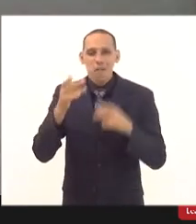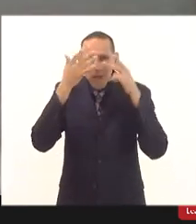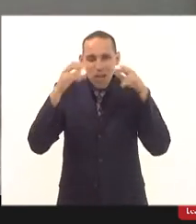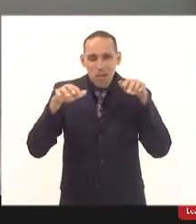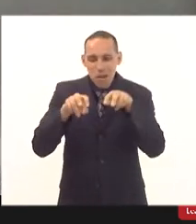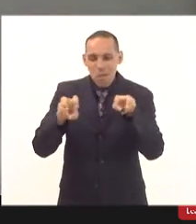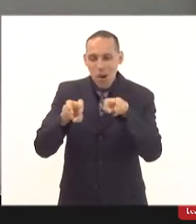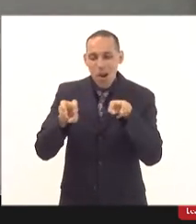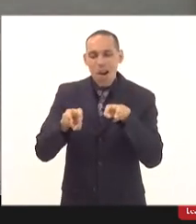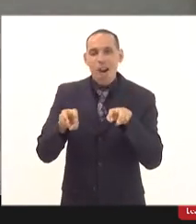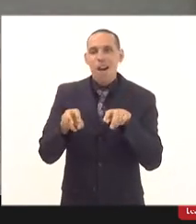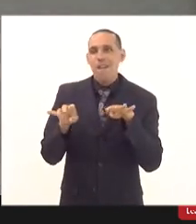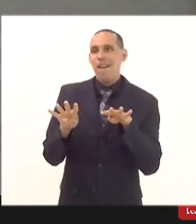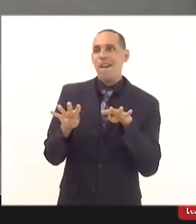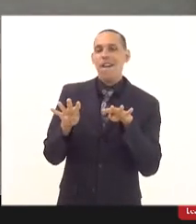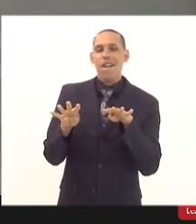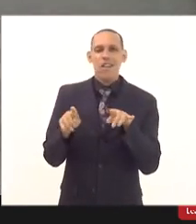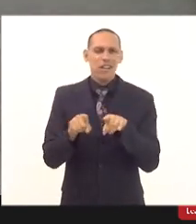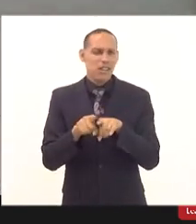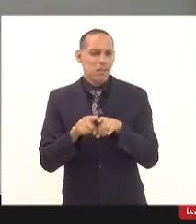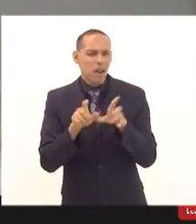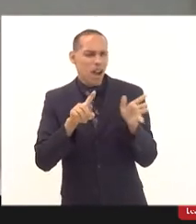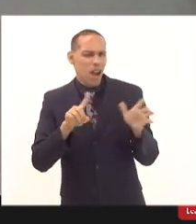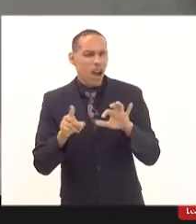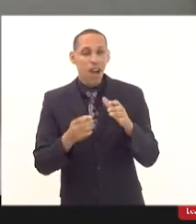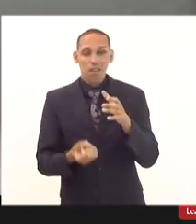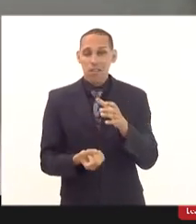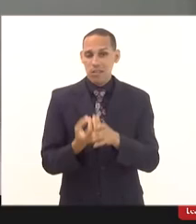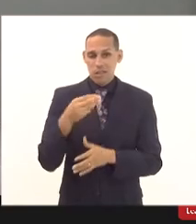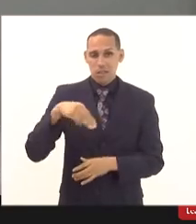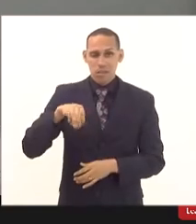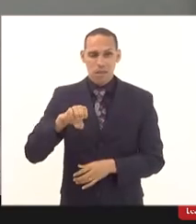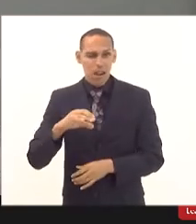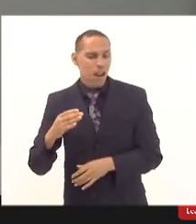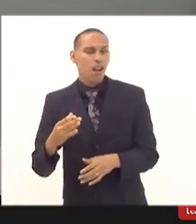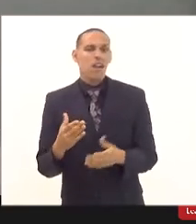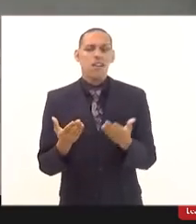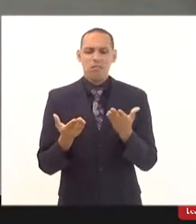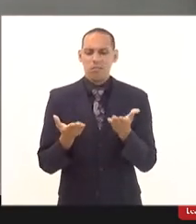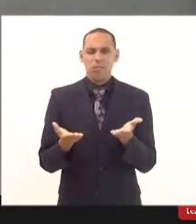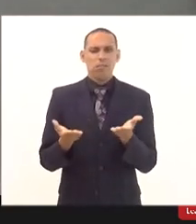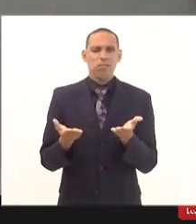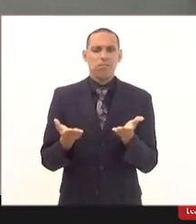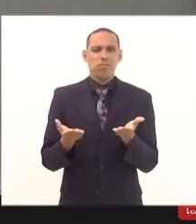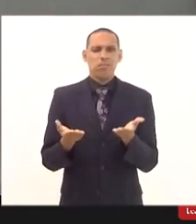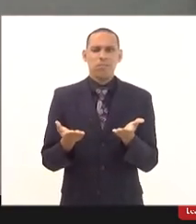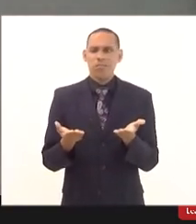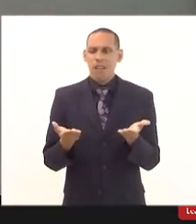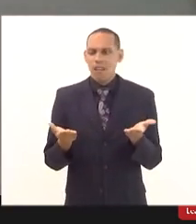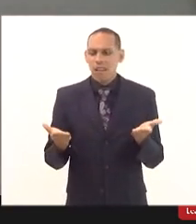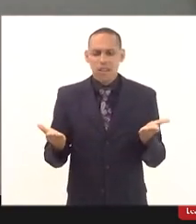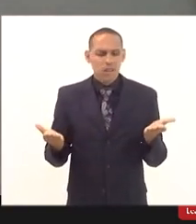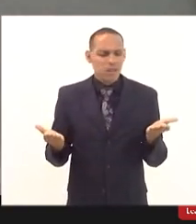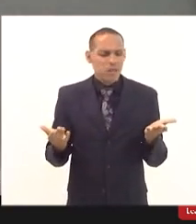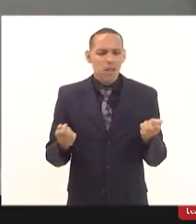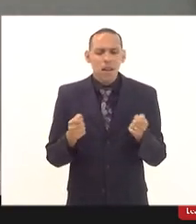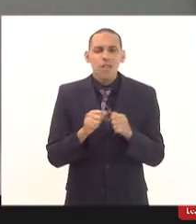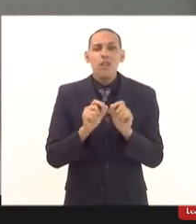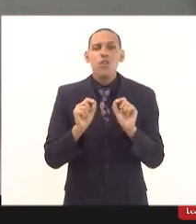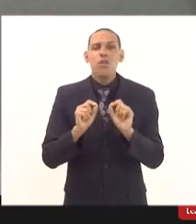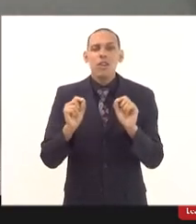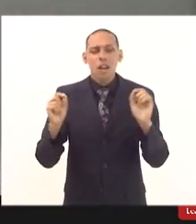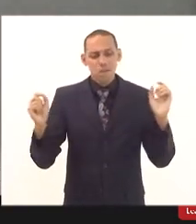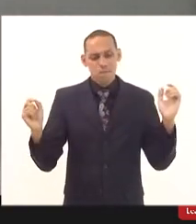e com a criação da sua macvil de Renato Rocha está aqui vai falar sobre isso ela fez tudo uma costura de